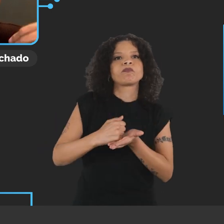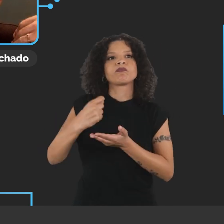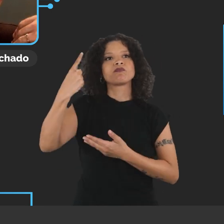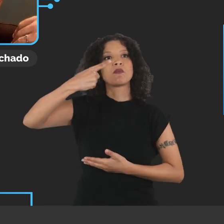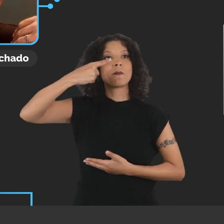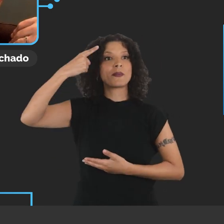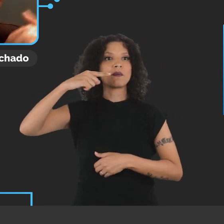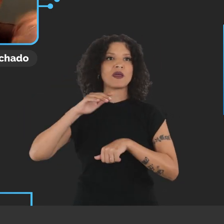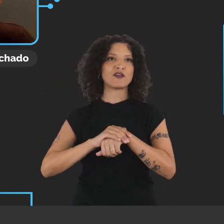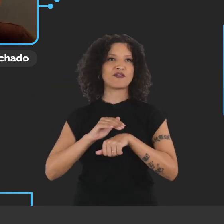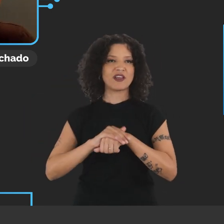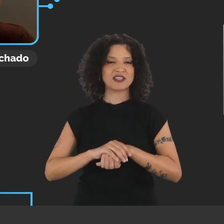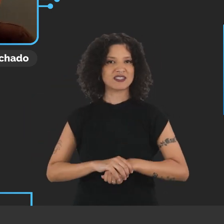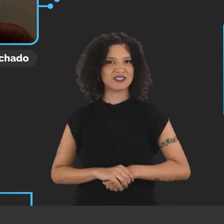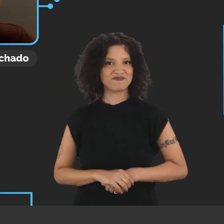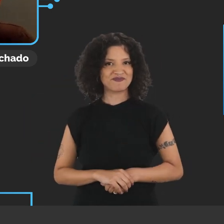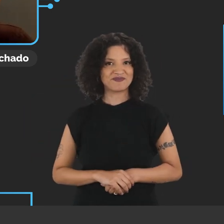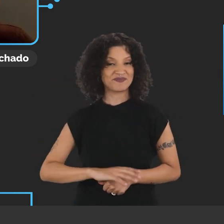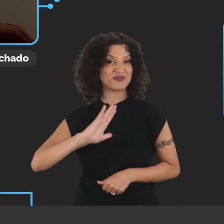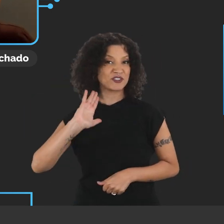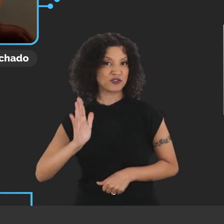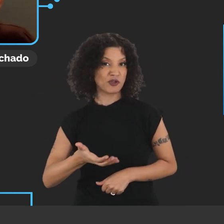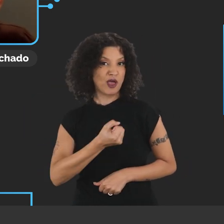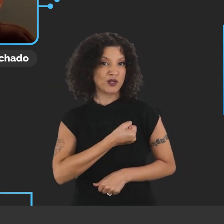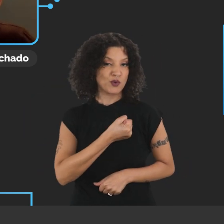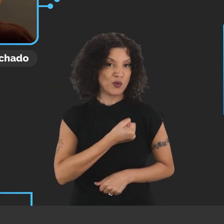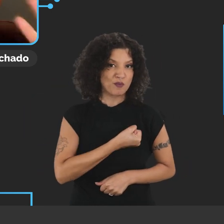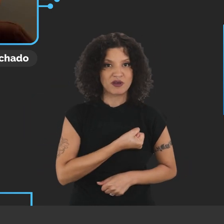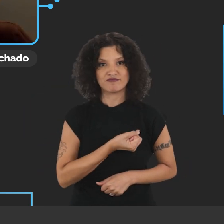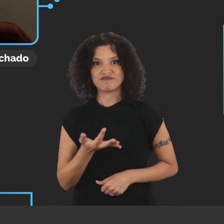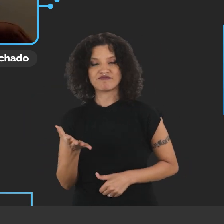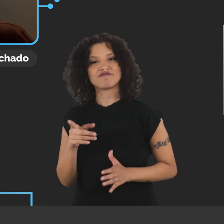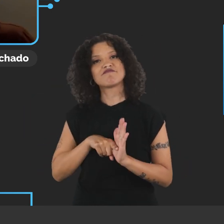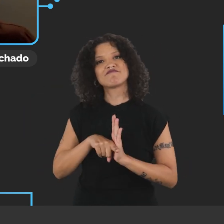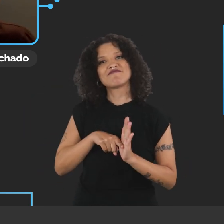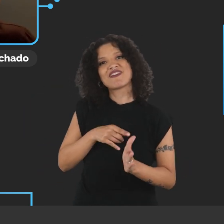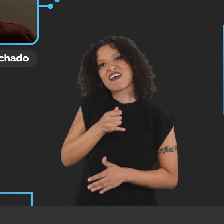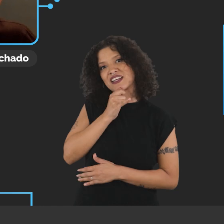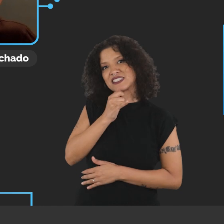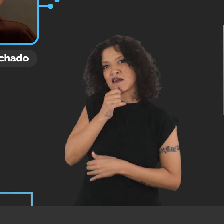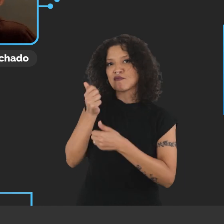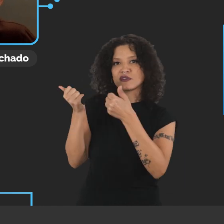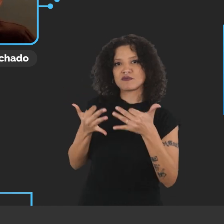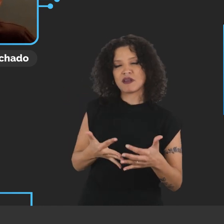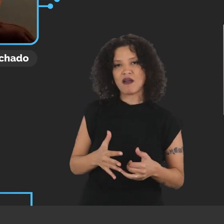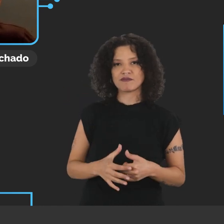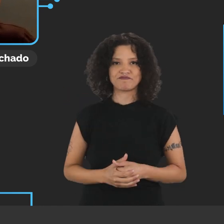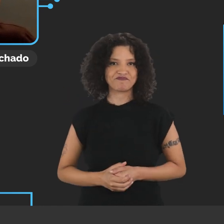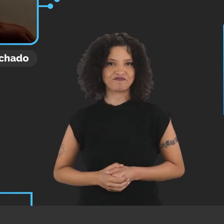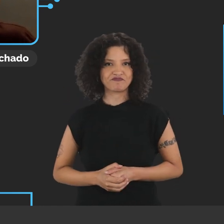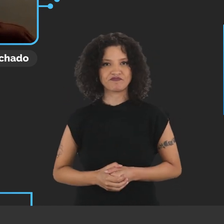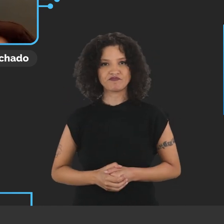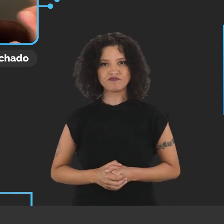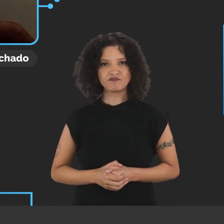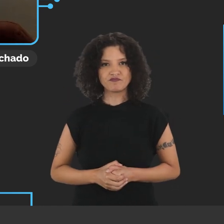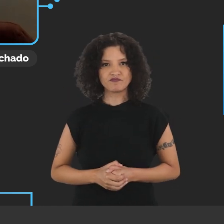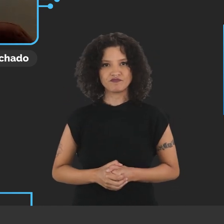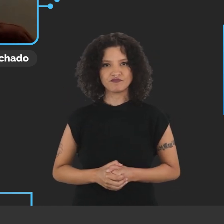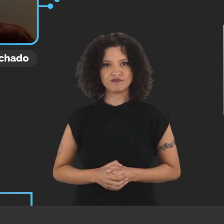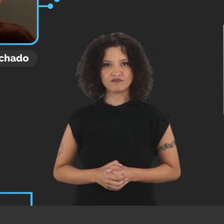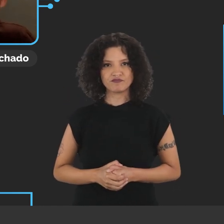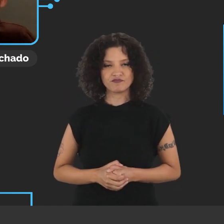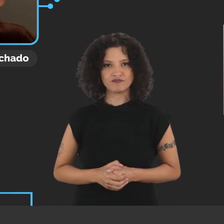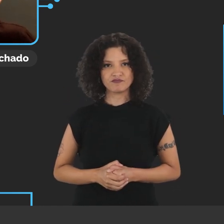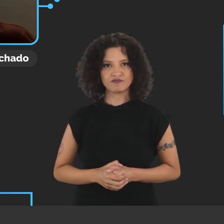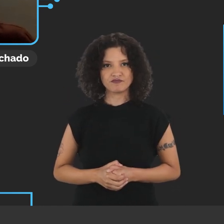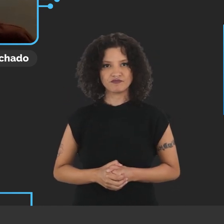isso foi a primeira coisa que a gente fez, né? Eu trouxe alguns números aqui para exemplificar isso, e dentro desses números,